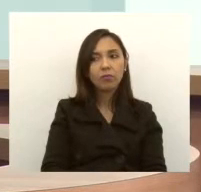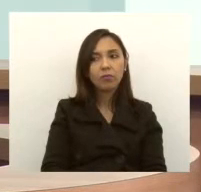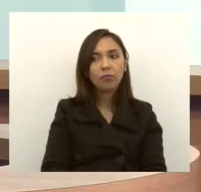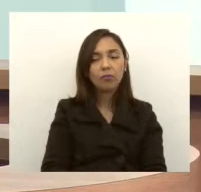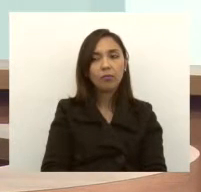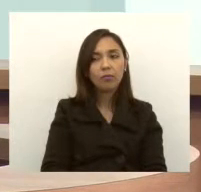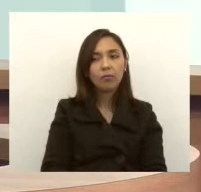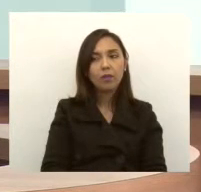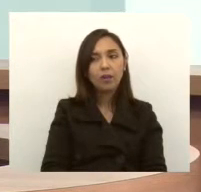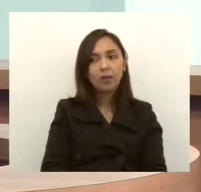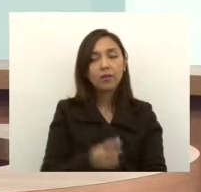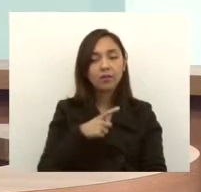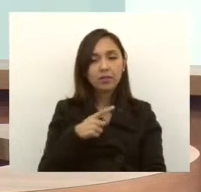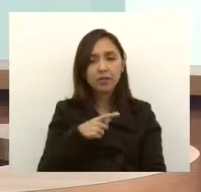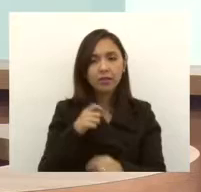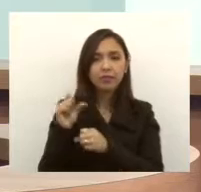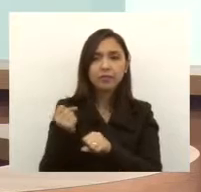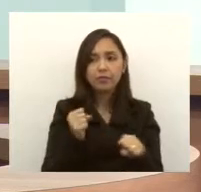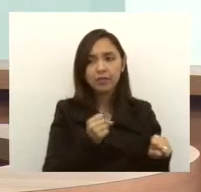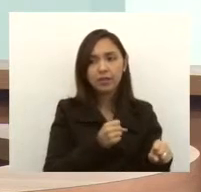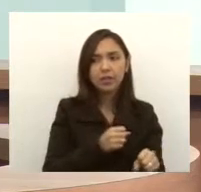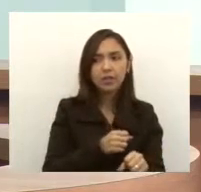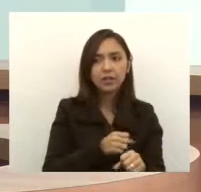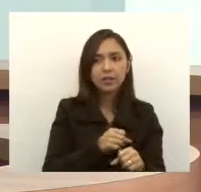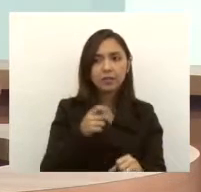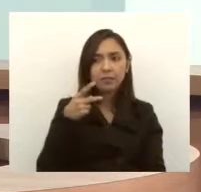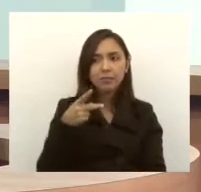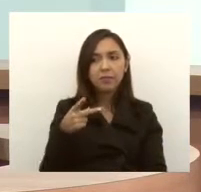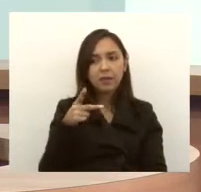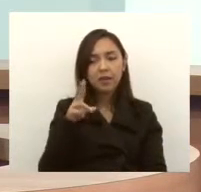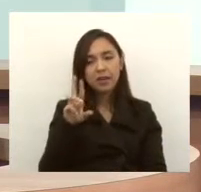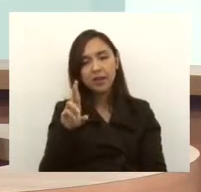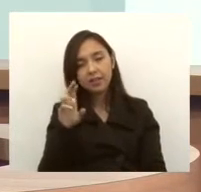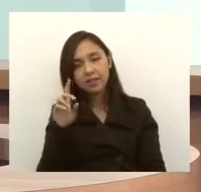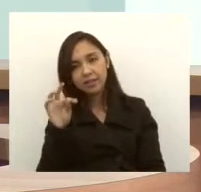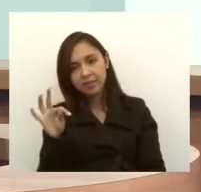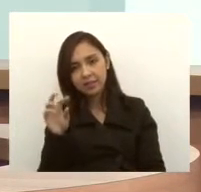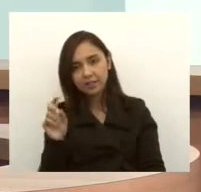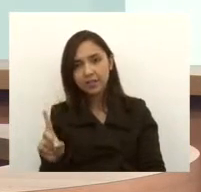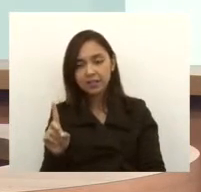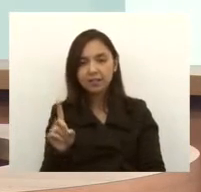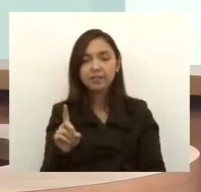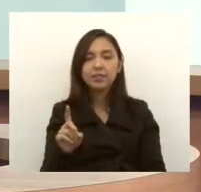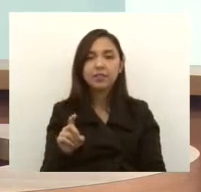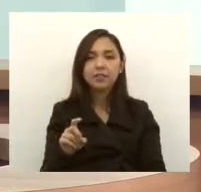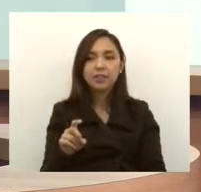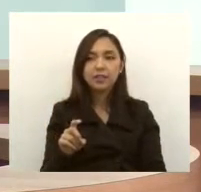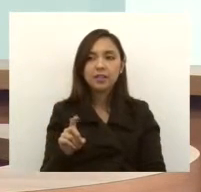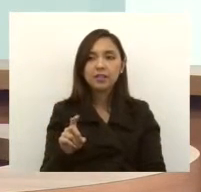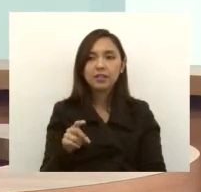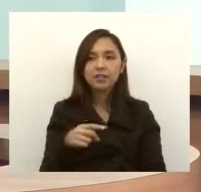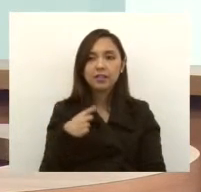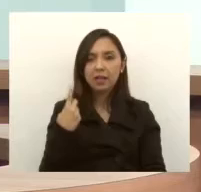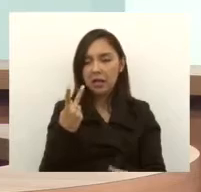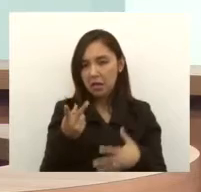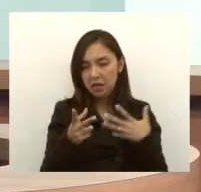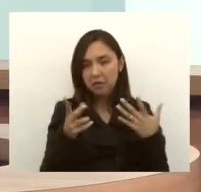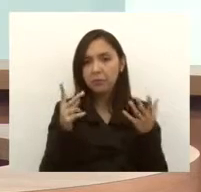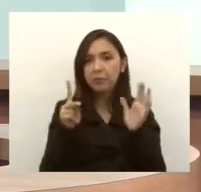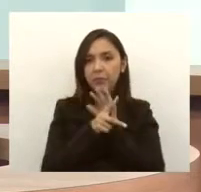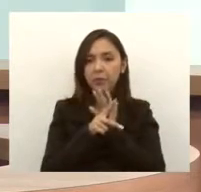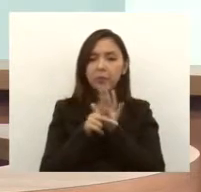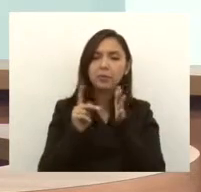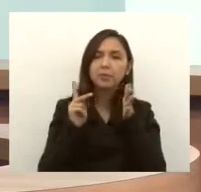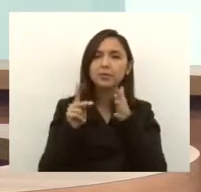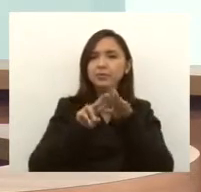O PTN tem a história da vassoura. PRTB tem sua história aí do aerotrem, que pode chegar em